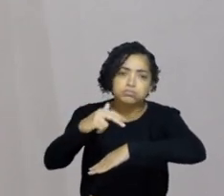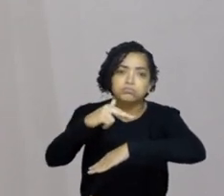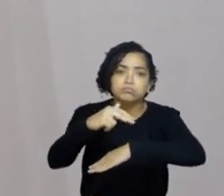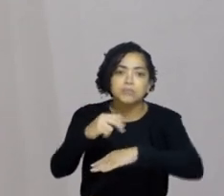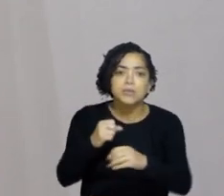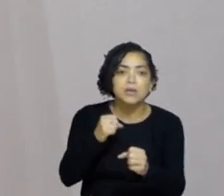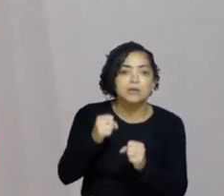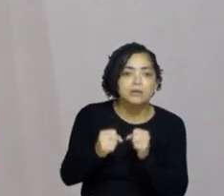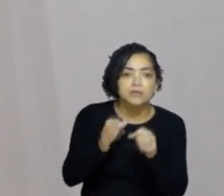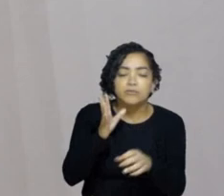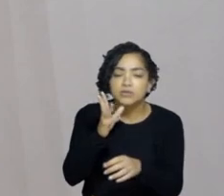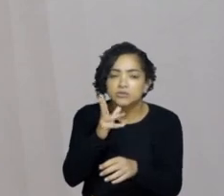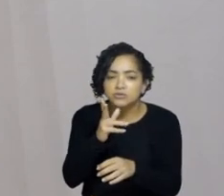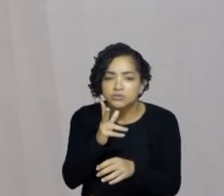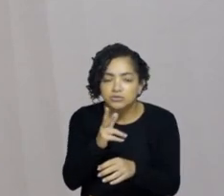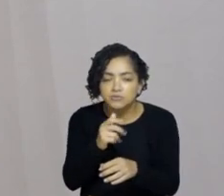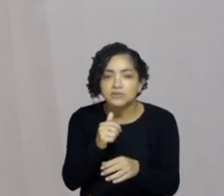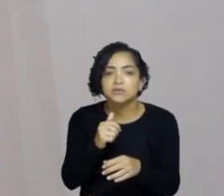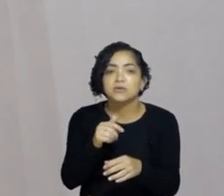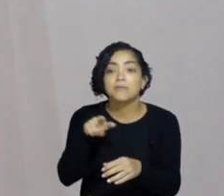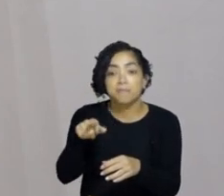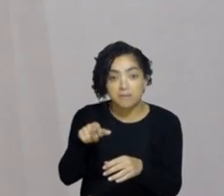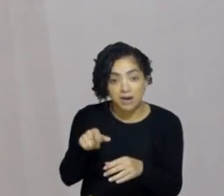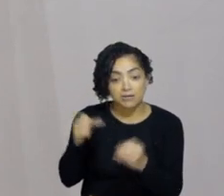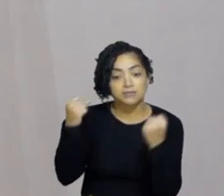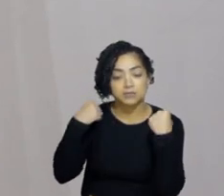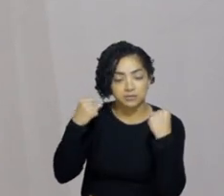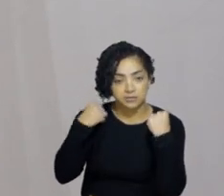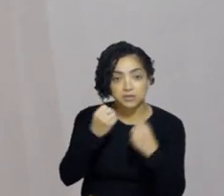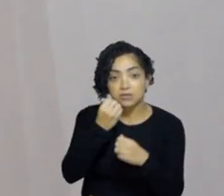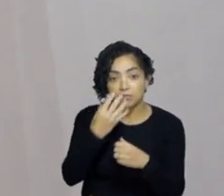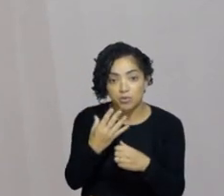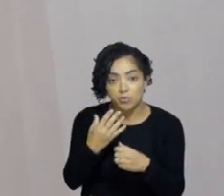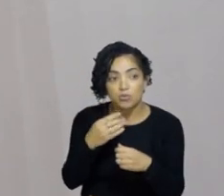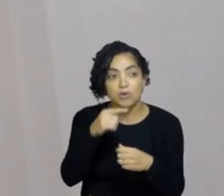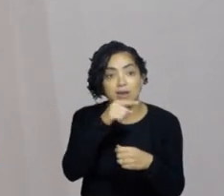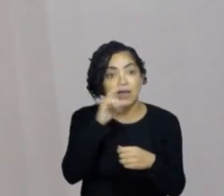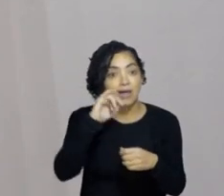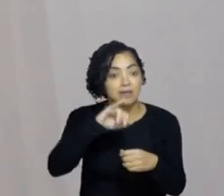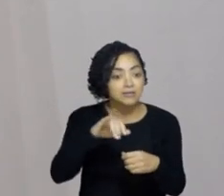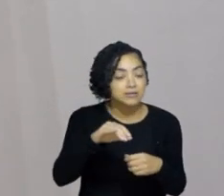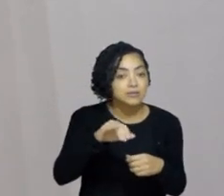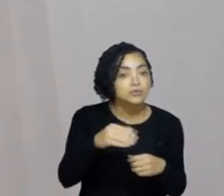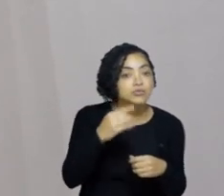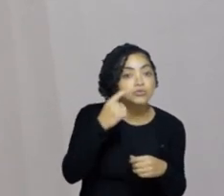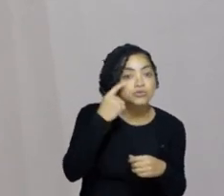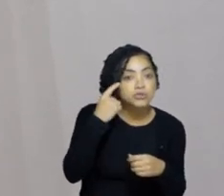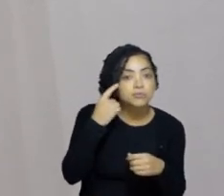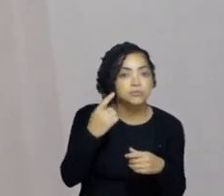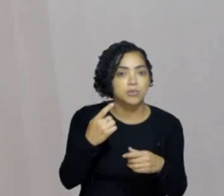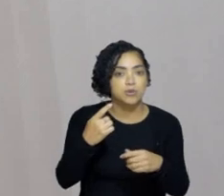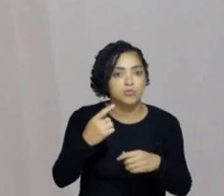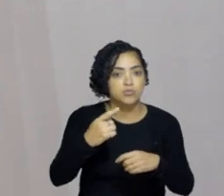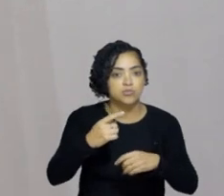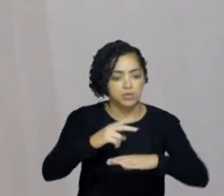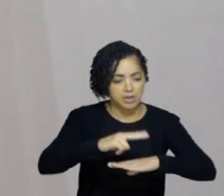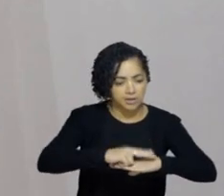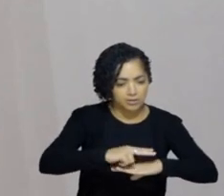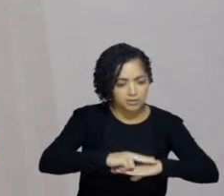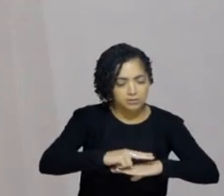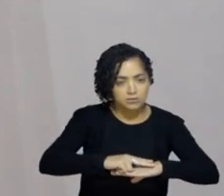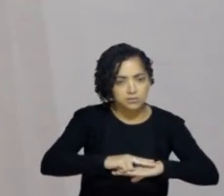aquele ancião, bem devagarinho, mas ele está fazendo exercício. No Japão, eles não têm cama, eles dormem em tatame, então eles têm que